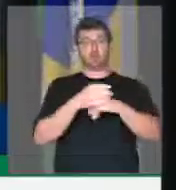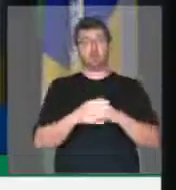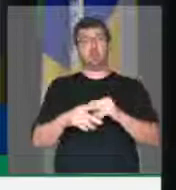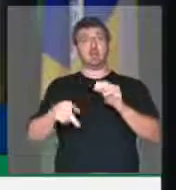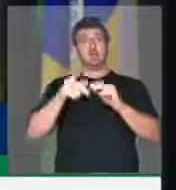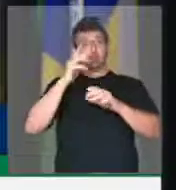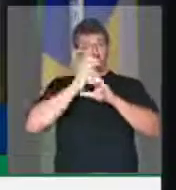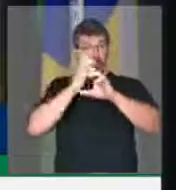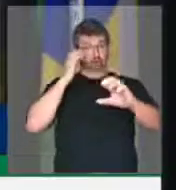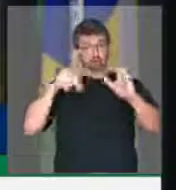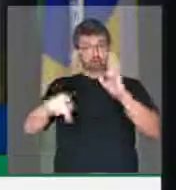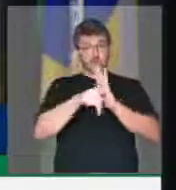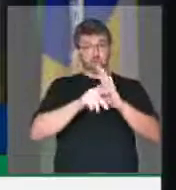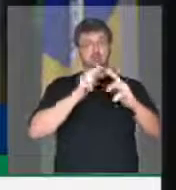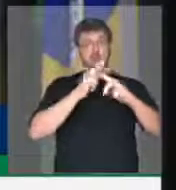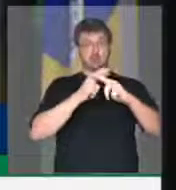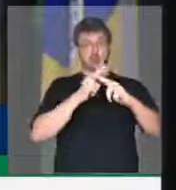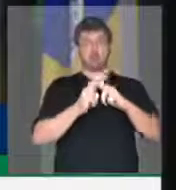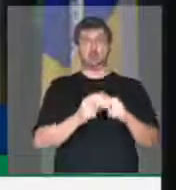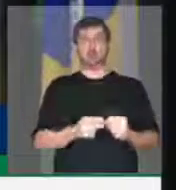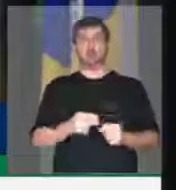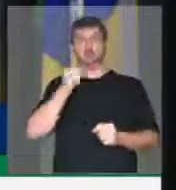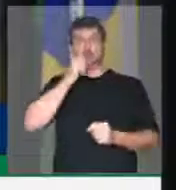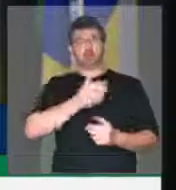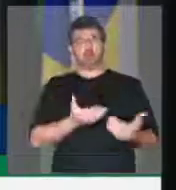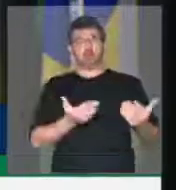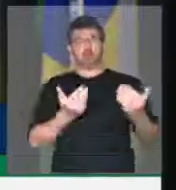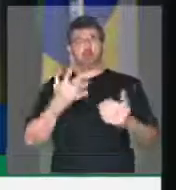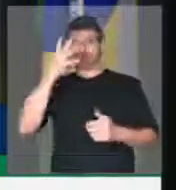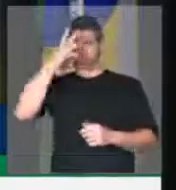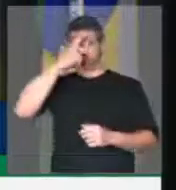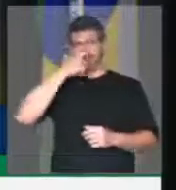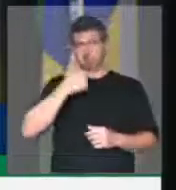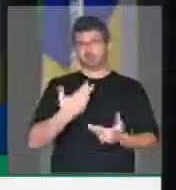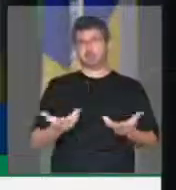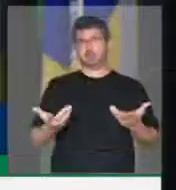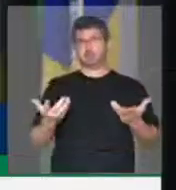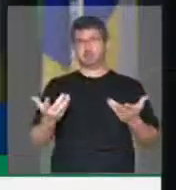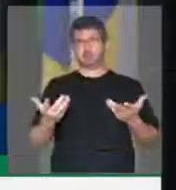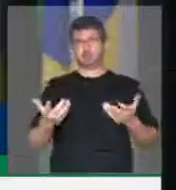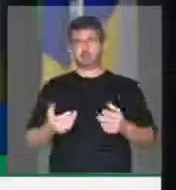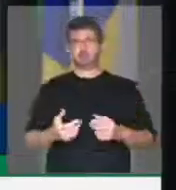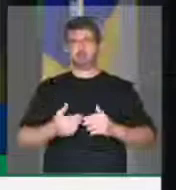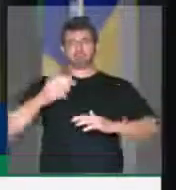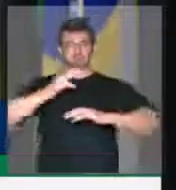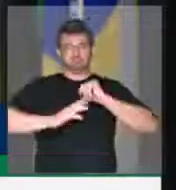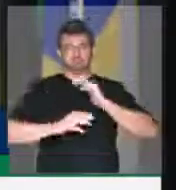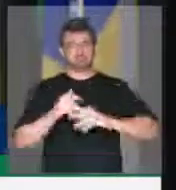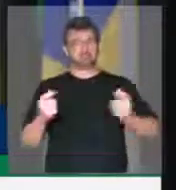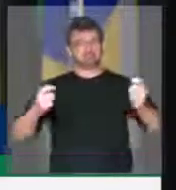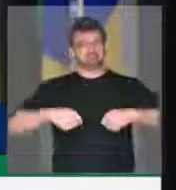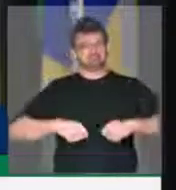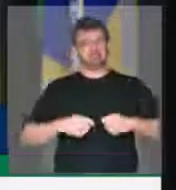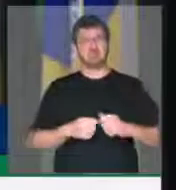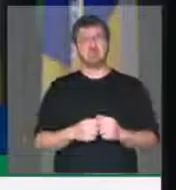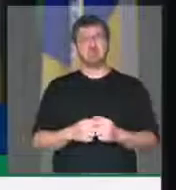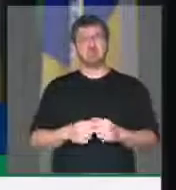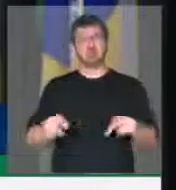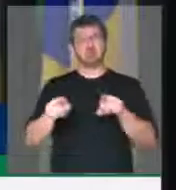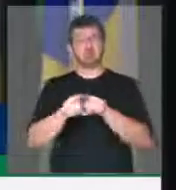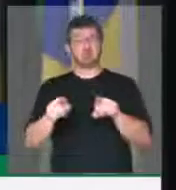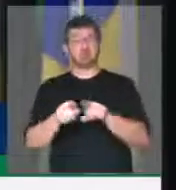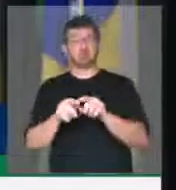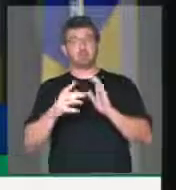Caixa. A senhora jovem, bela, uma competência extraordinária e também